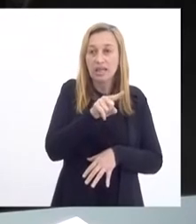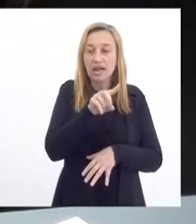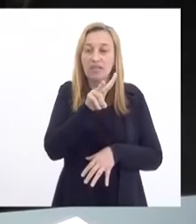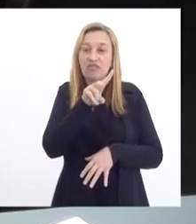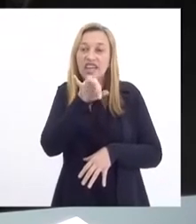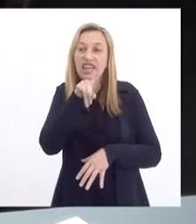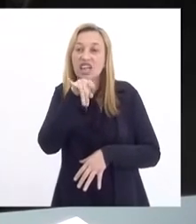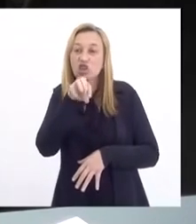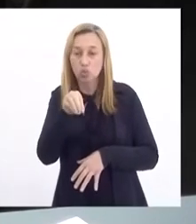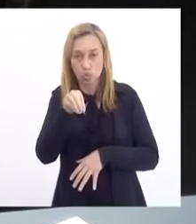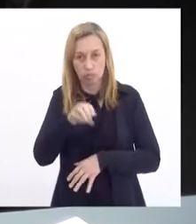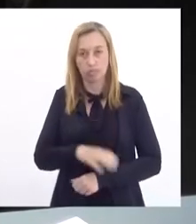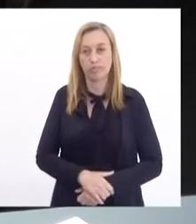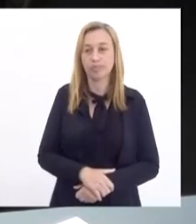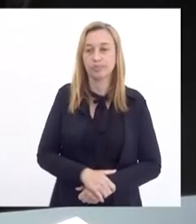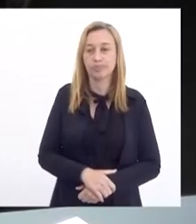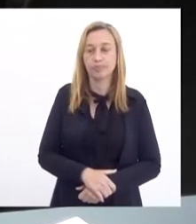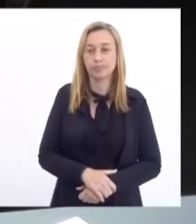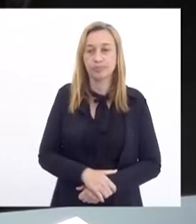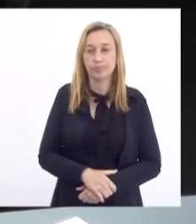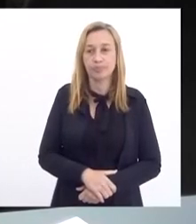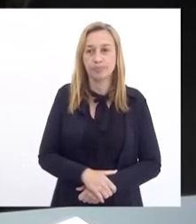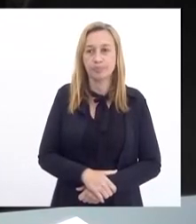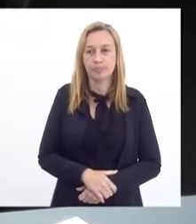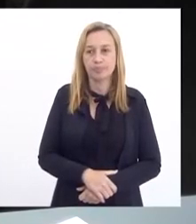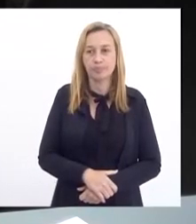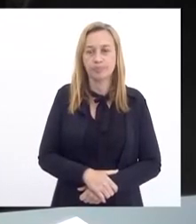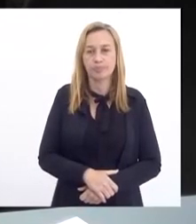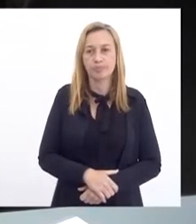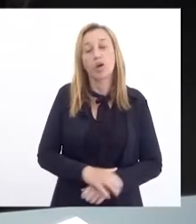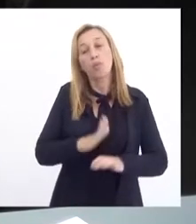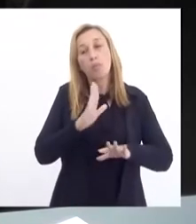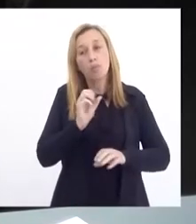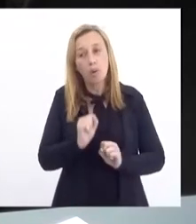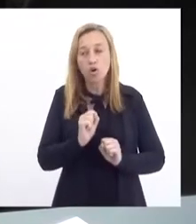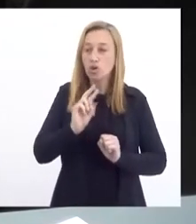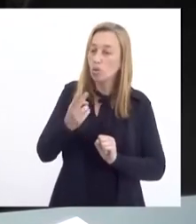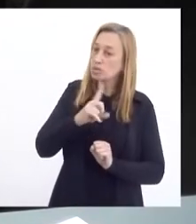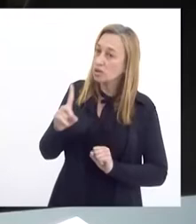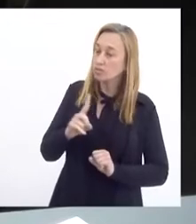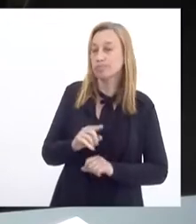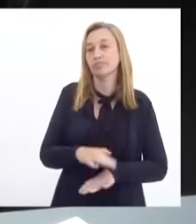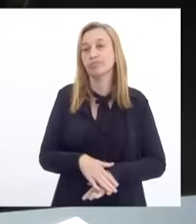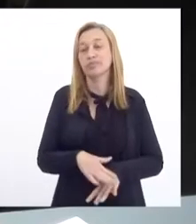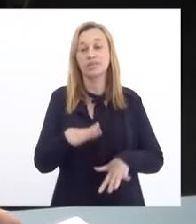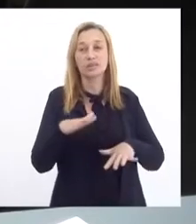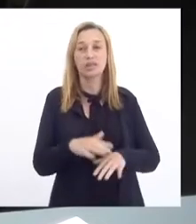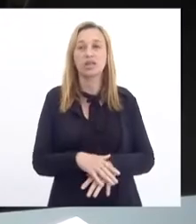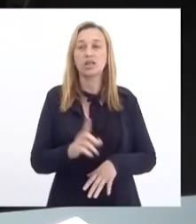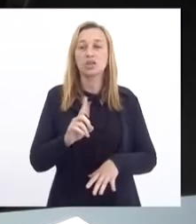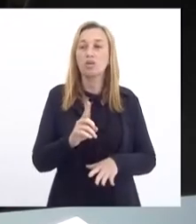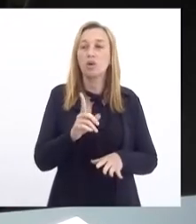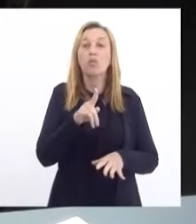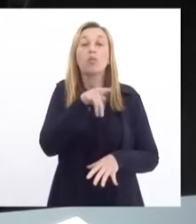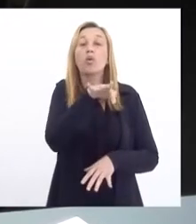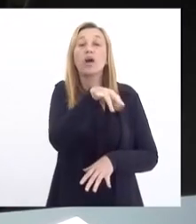está vedando, é imperativo. Está vedando. Não é um